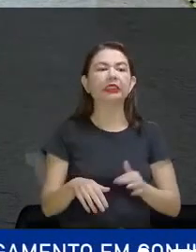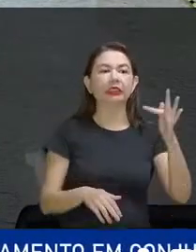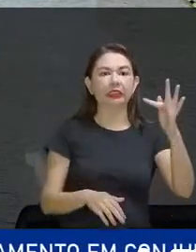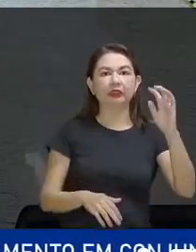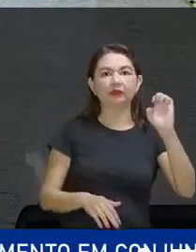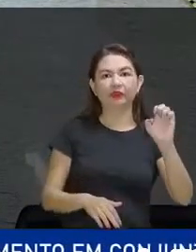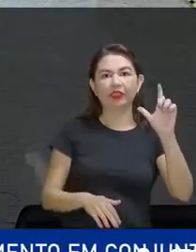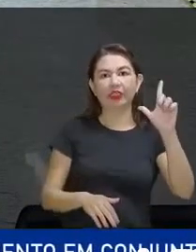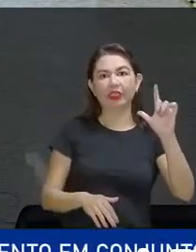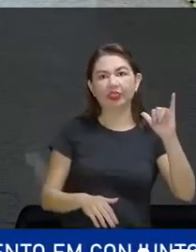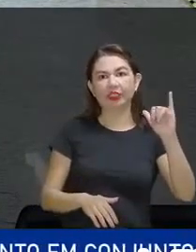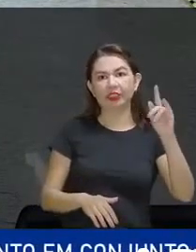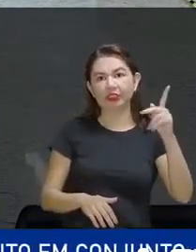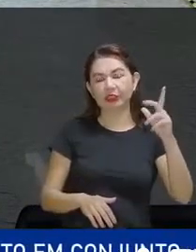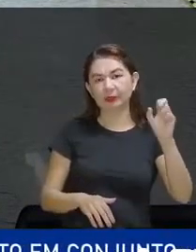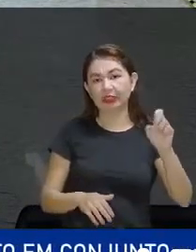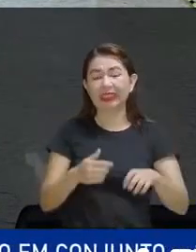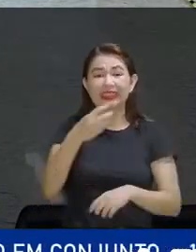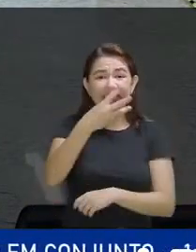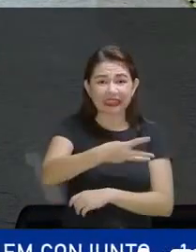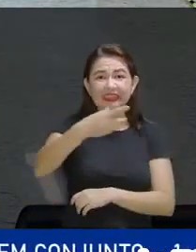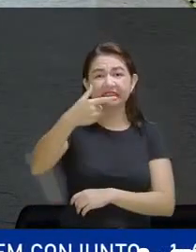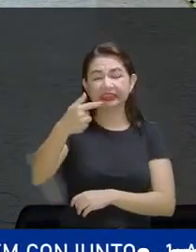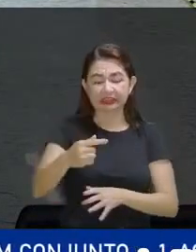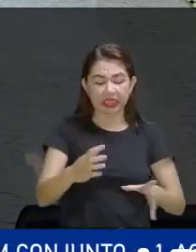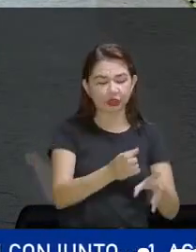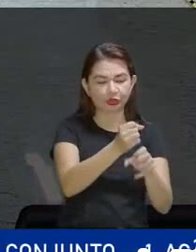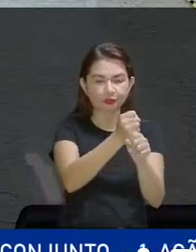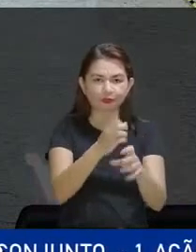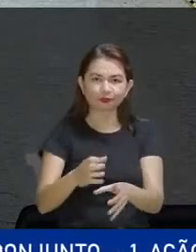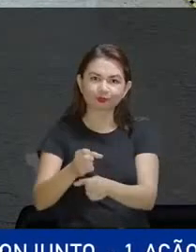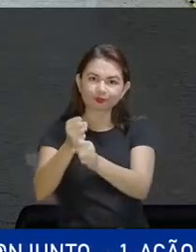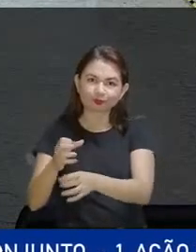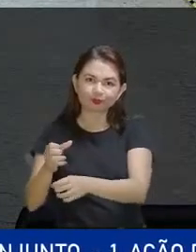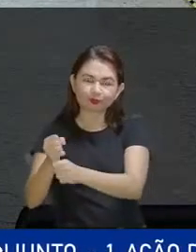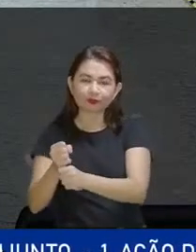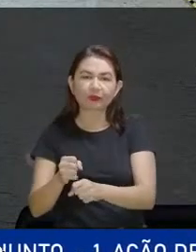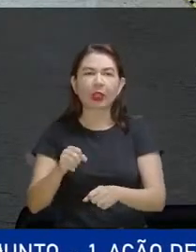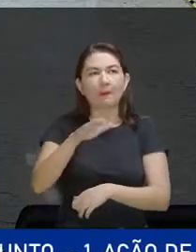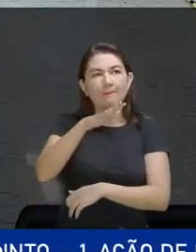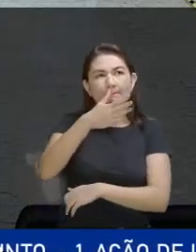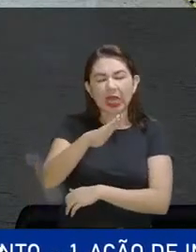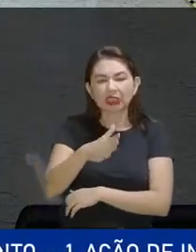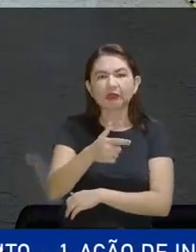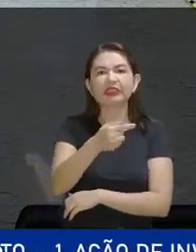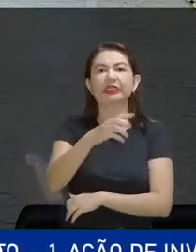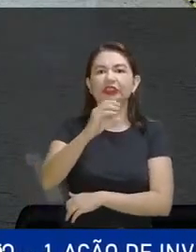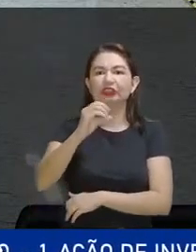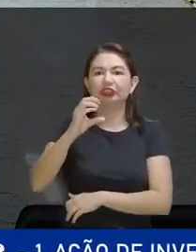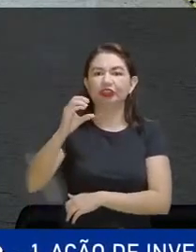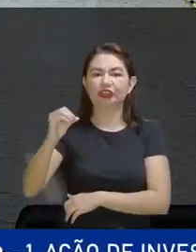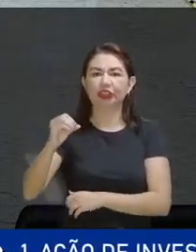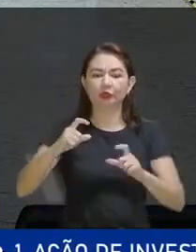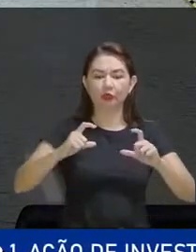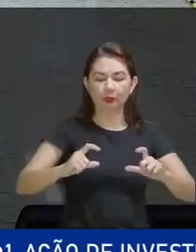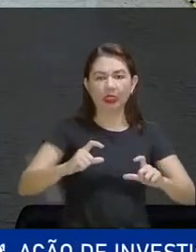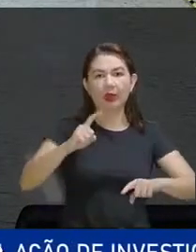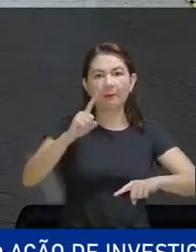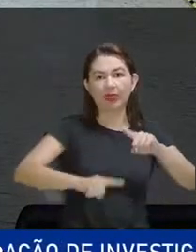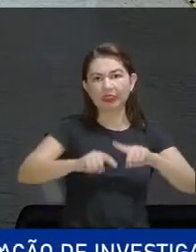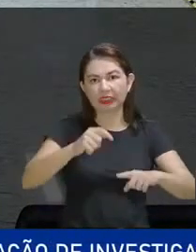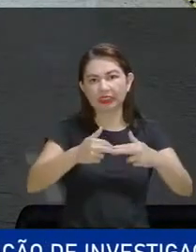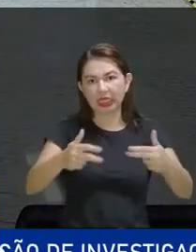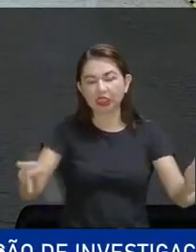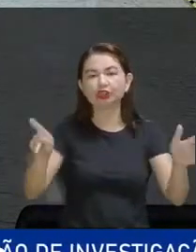Luan 37 cestas básicas e cerca de 700 santinhos pertencentes ao candidato